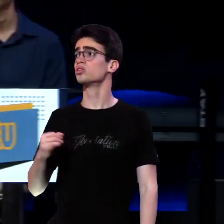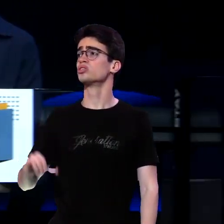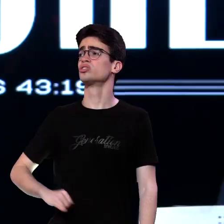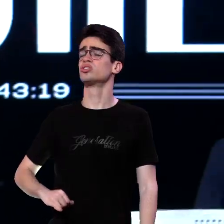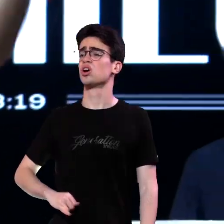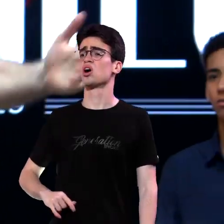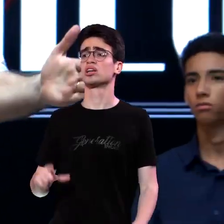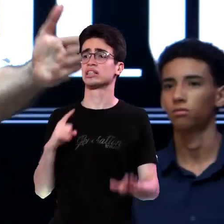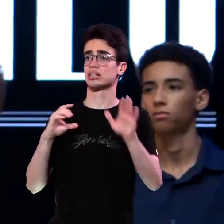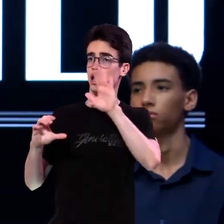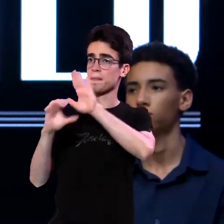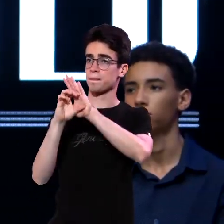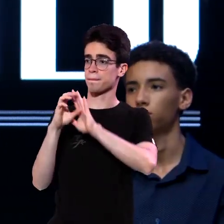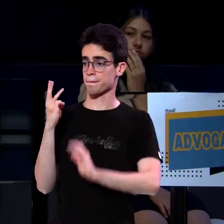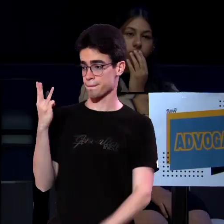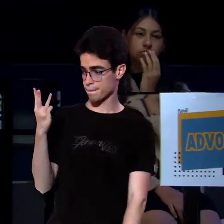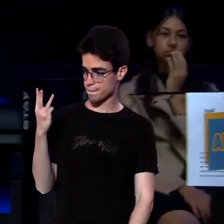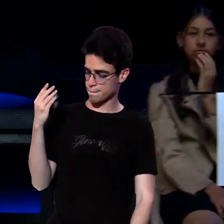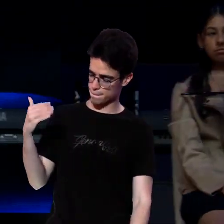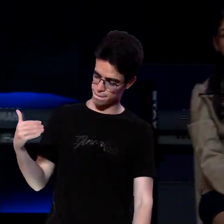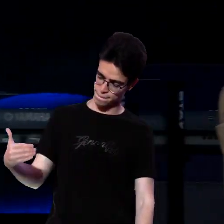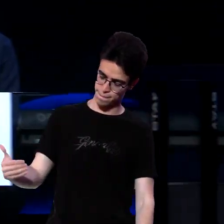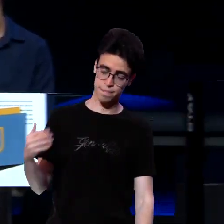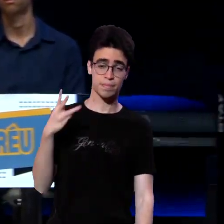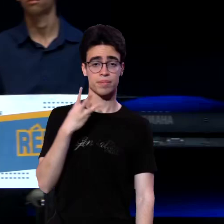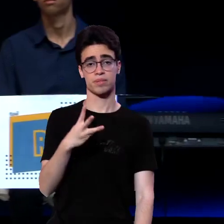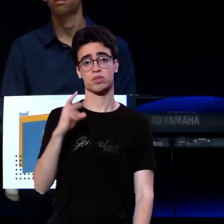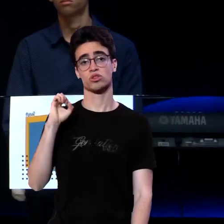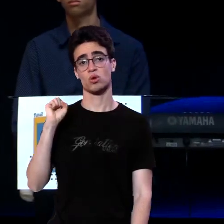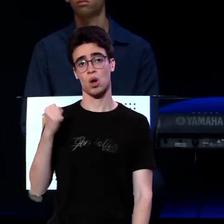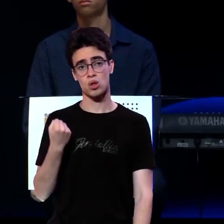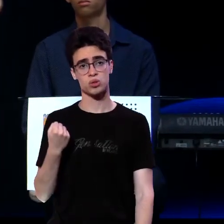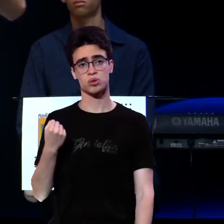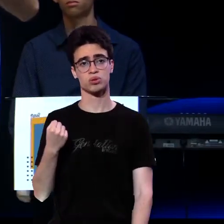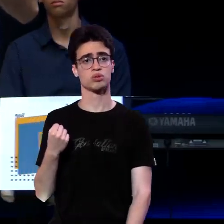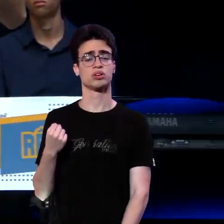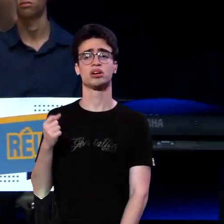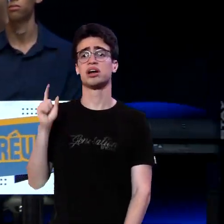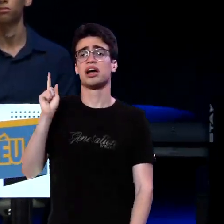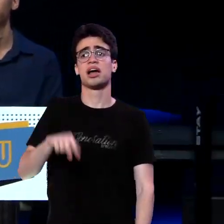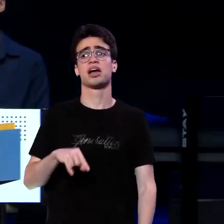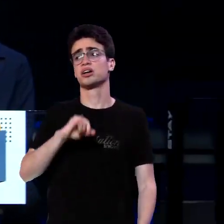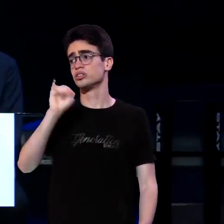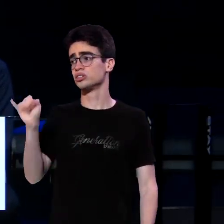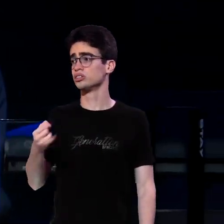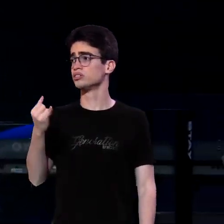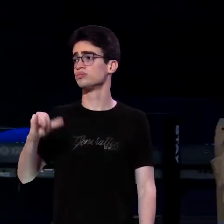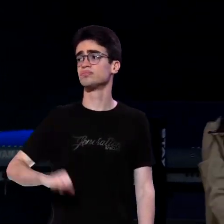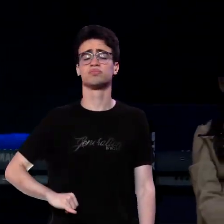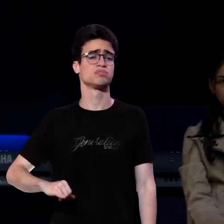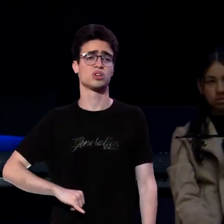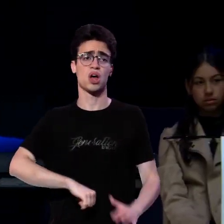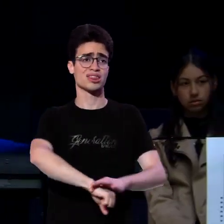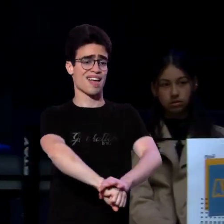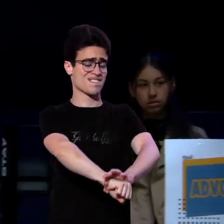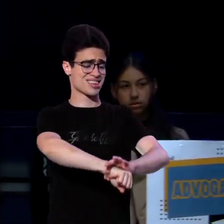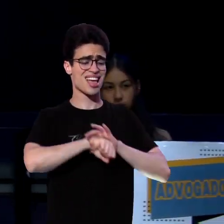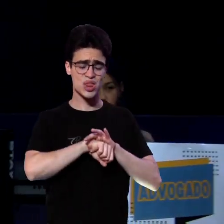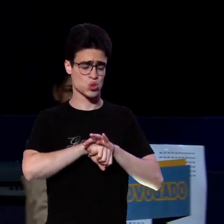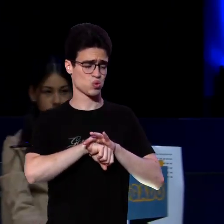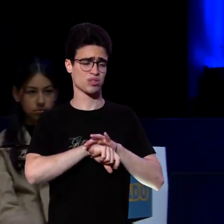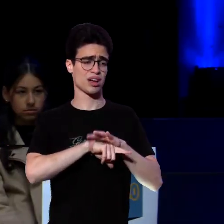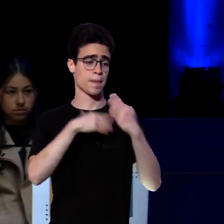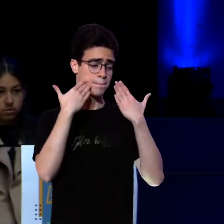do capítulo 3 até o capítulo 38, é Jó se defendendo diante dos